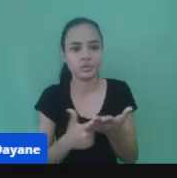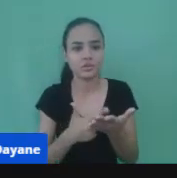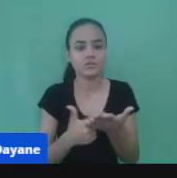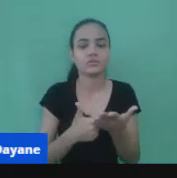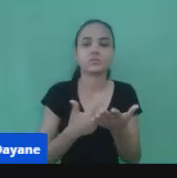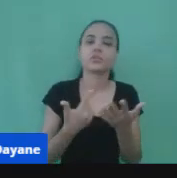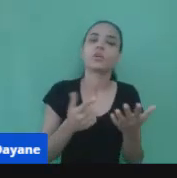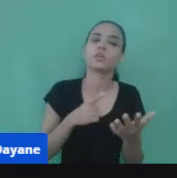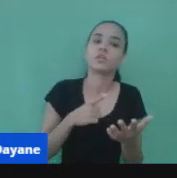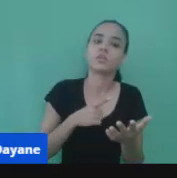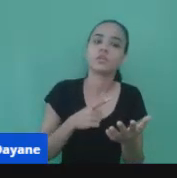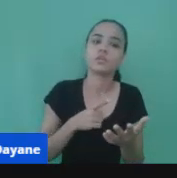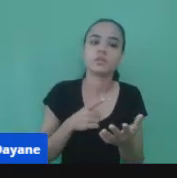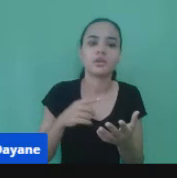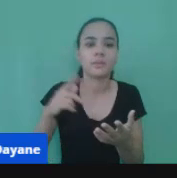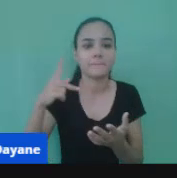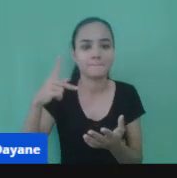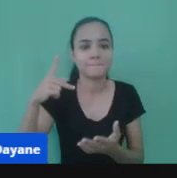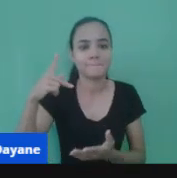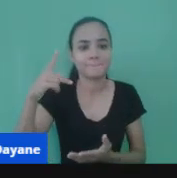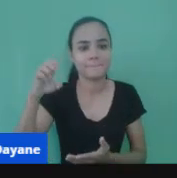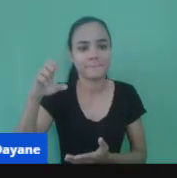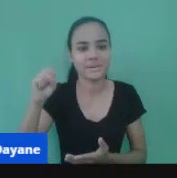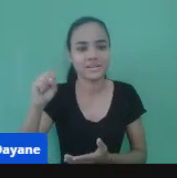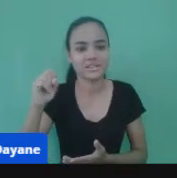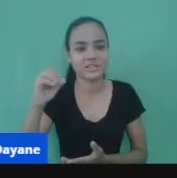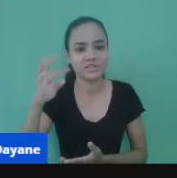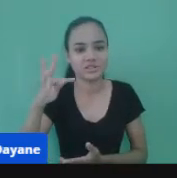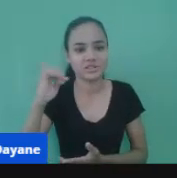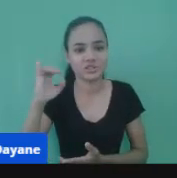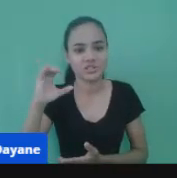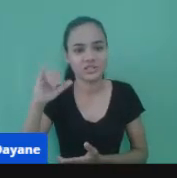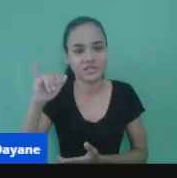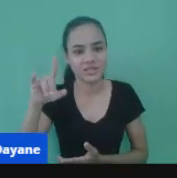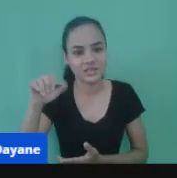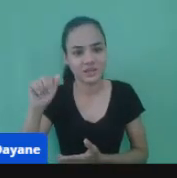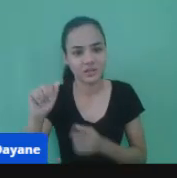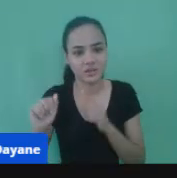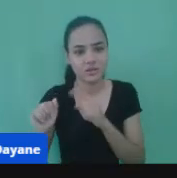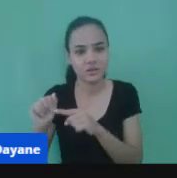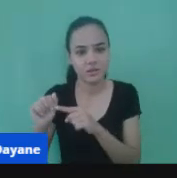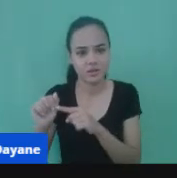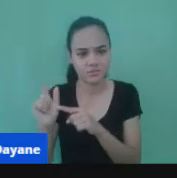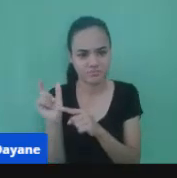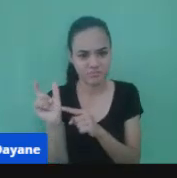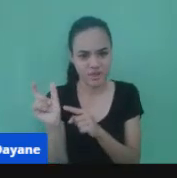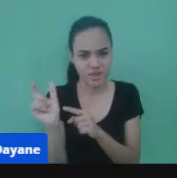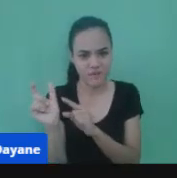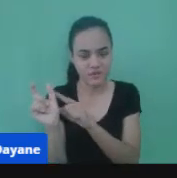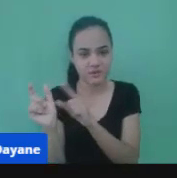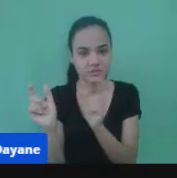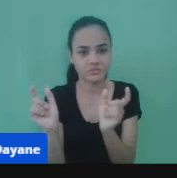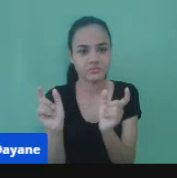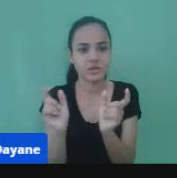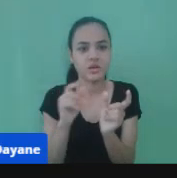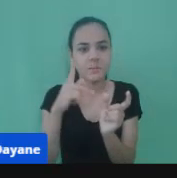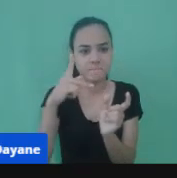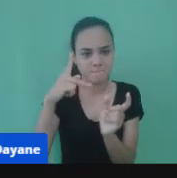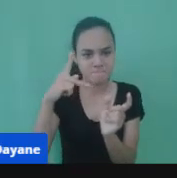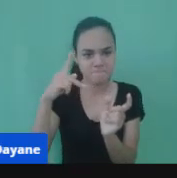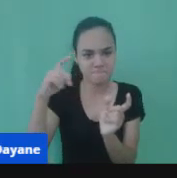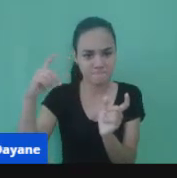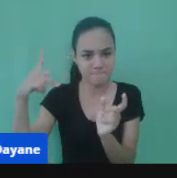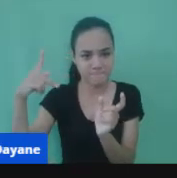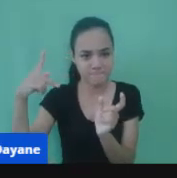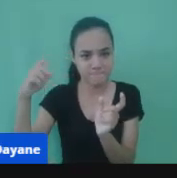necessários, né? Então, até o nome pesticida, né? Tem peste, na verdade, não tem peste, tem desequilíbrio ecológico, né? A gente já sabe que na cadeia